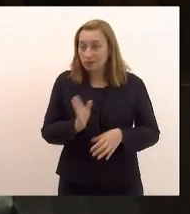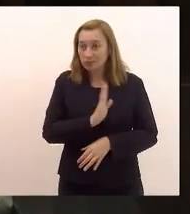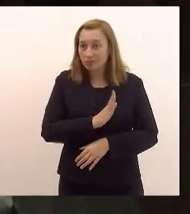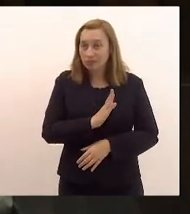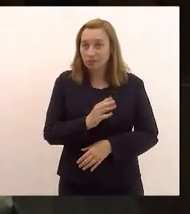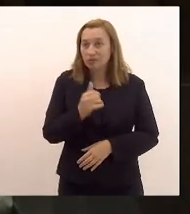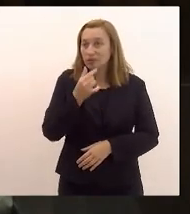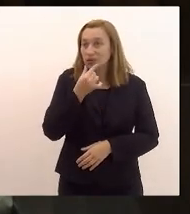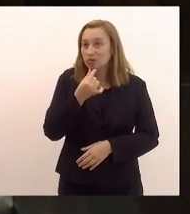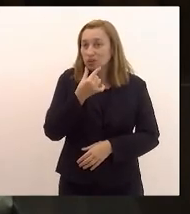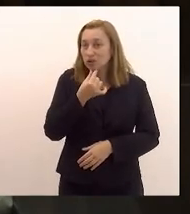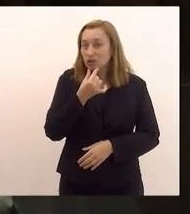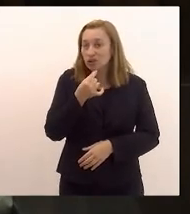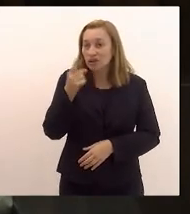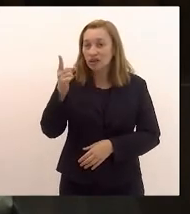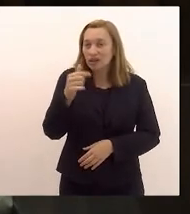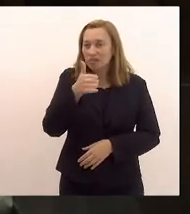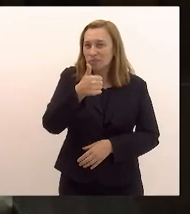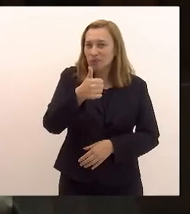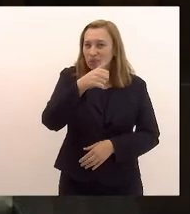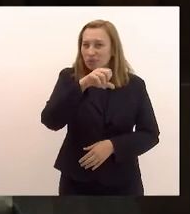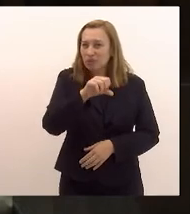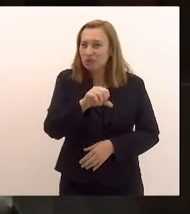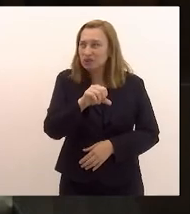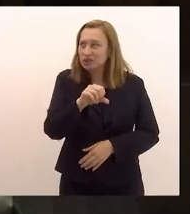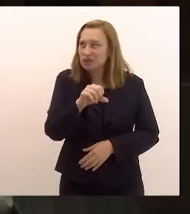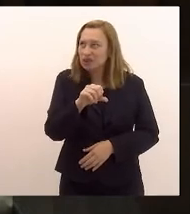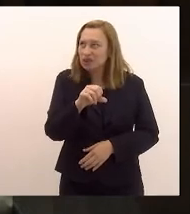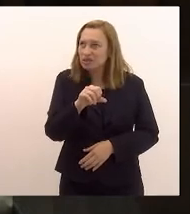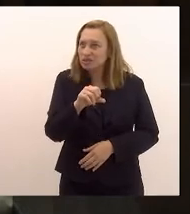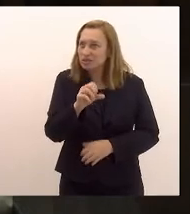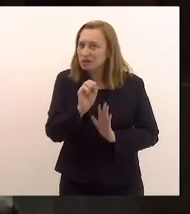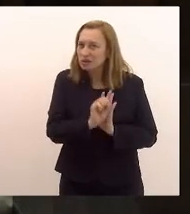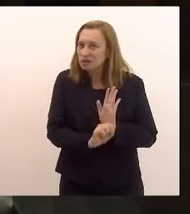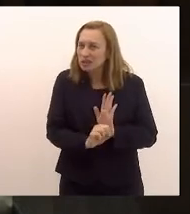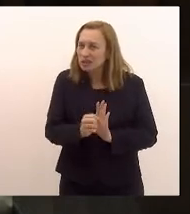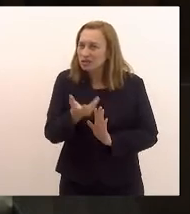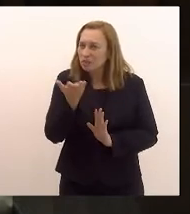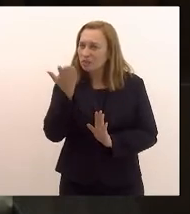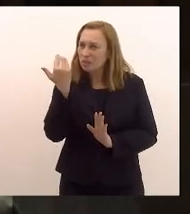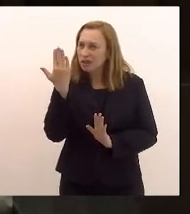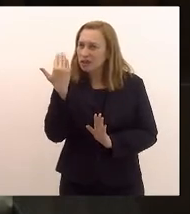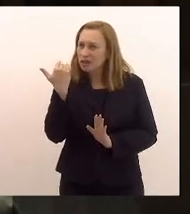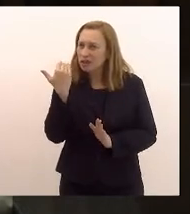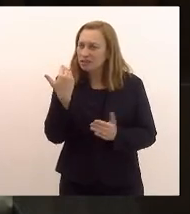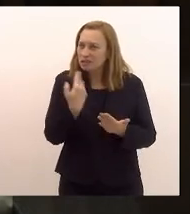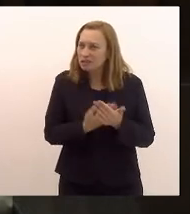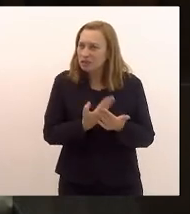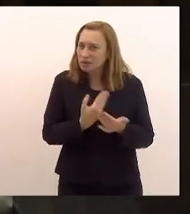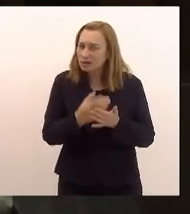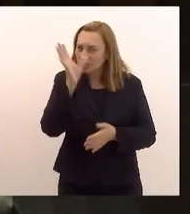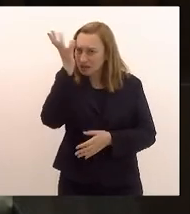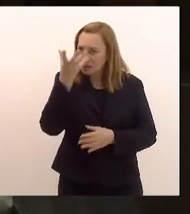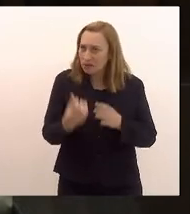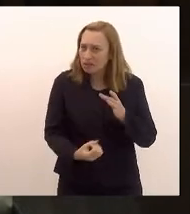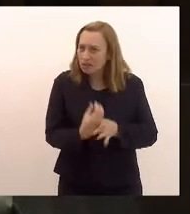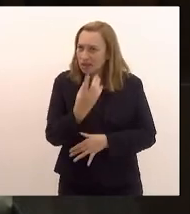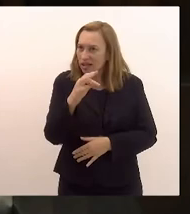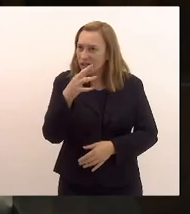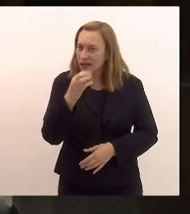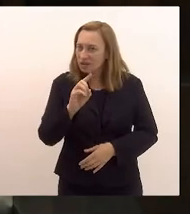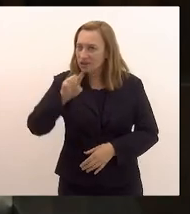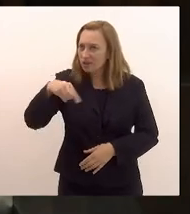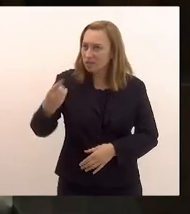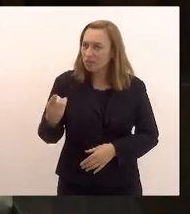meninos lá em 1901 nisso da do século passado quando numa aula resolveram criar o Eletro e